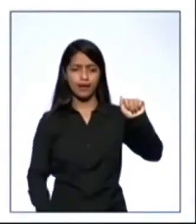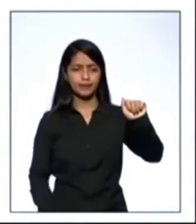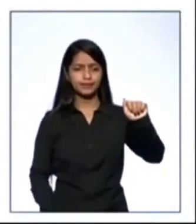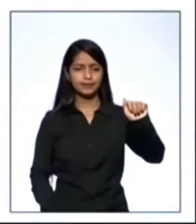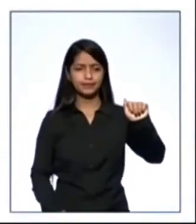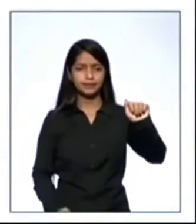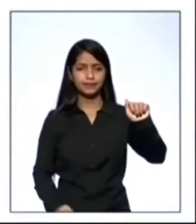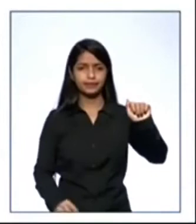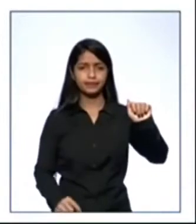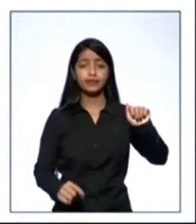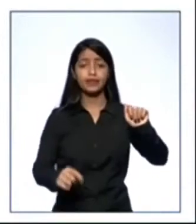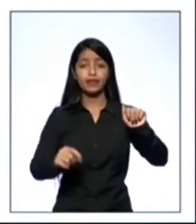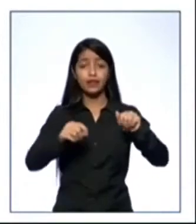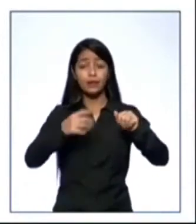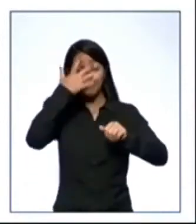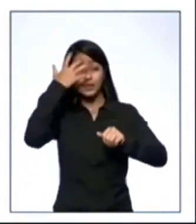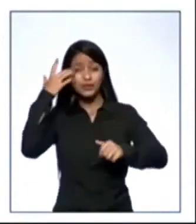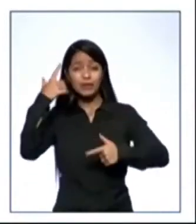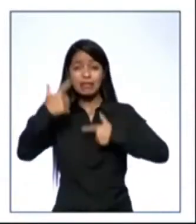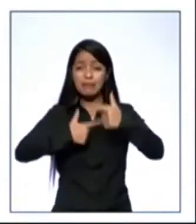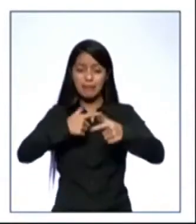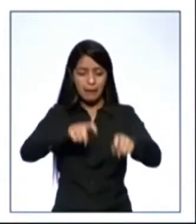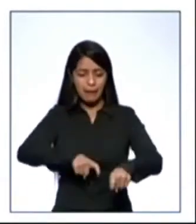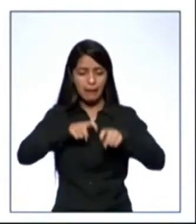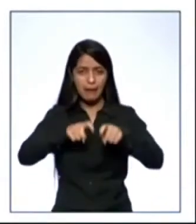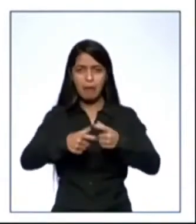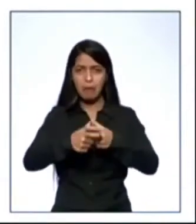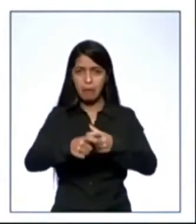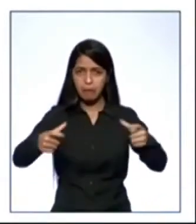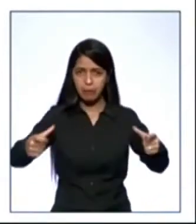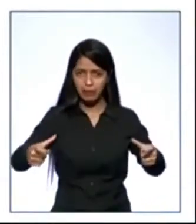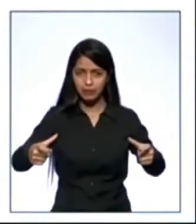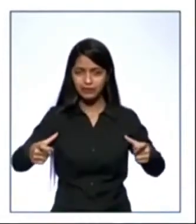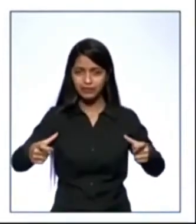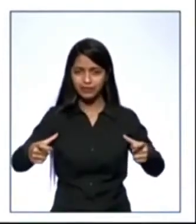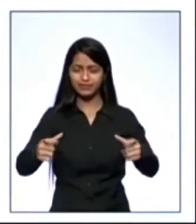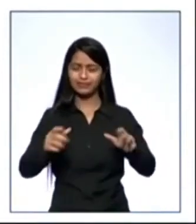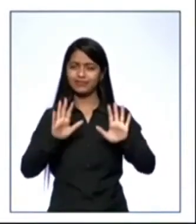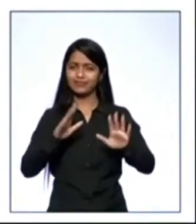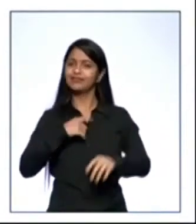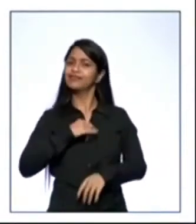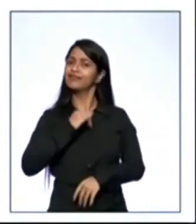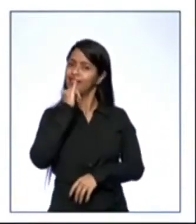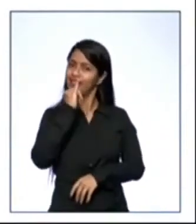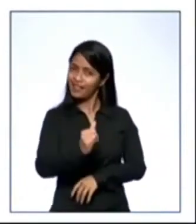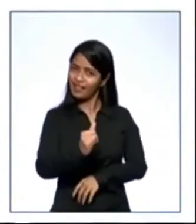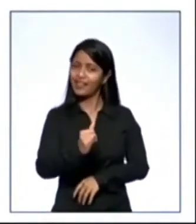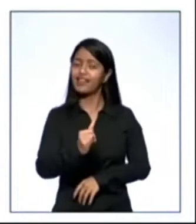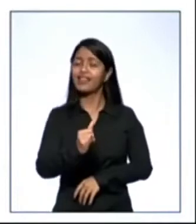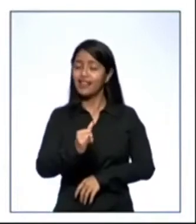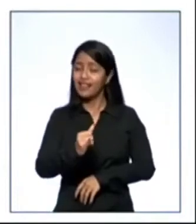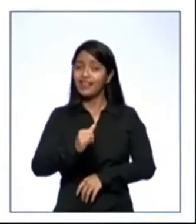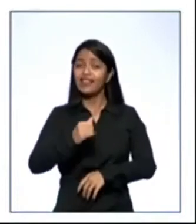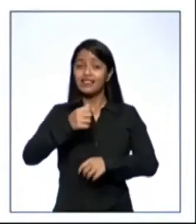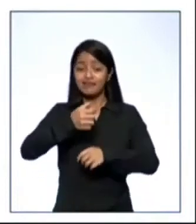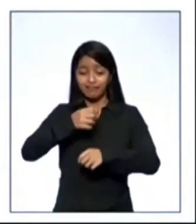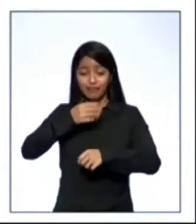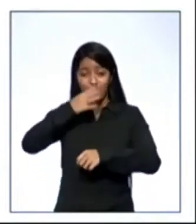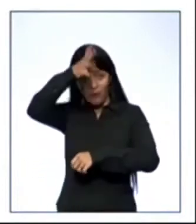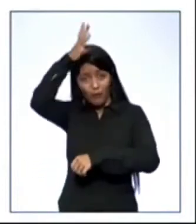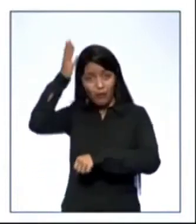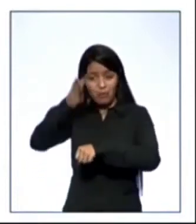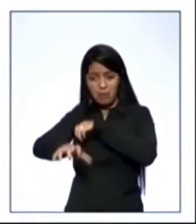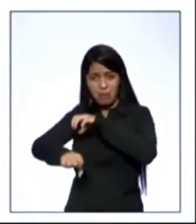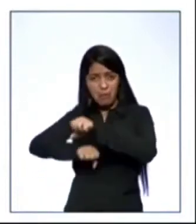do contingente de camponeses livres. Acabei de te falar que a expansão deu origem a escravo, não camponês livre.